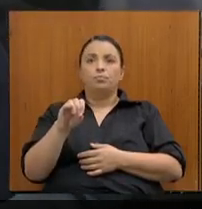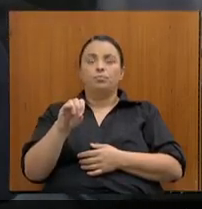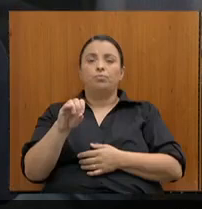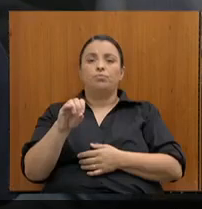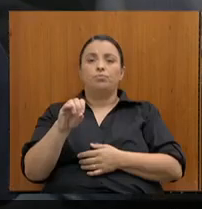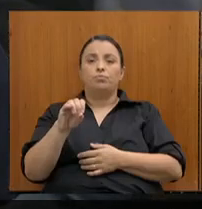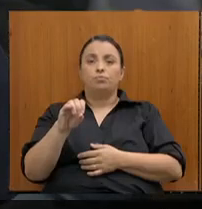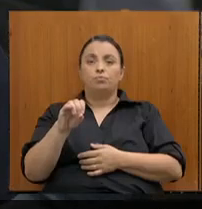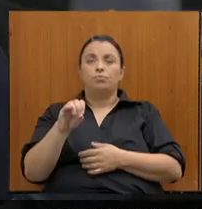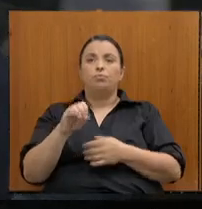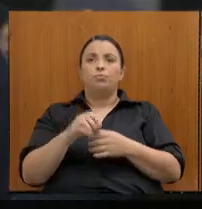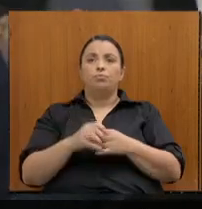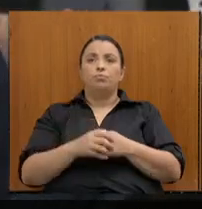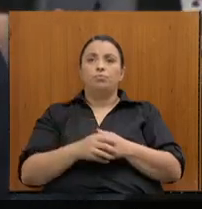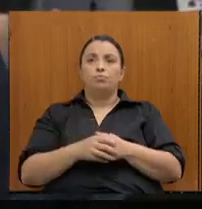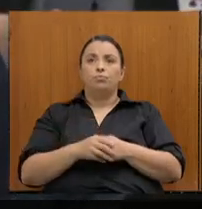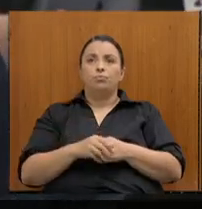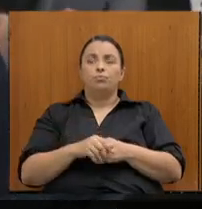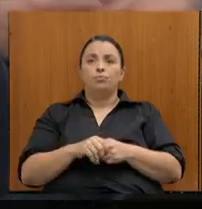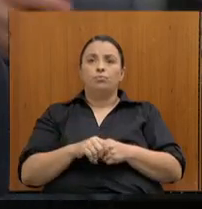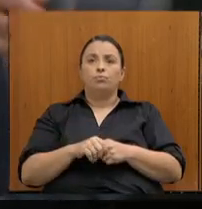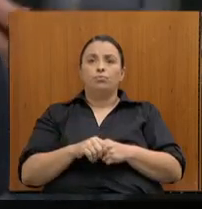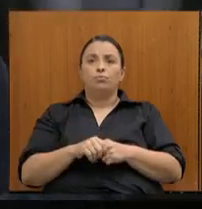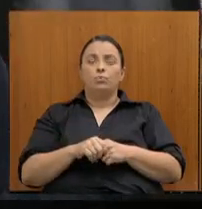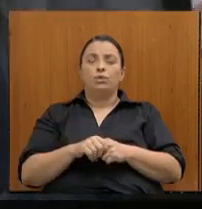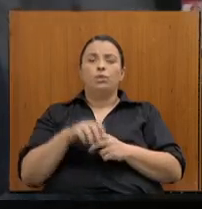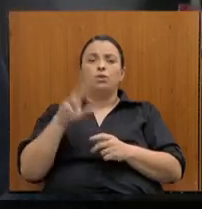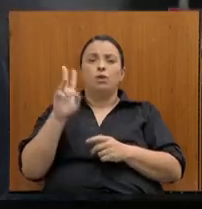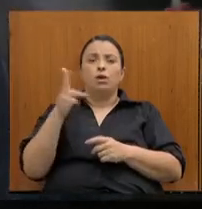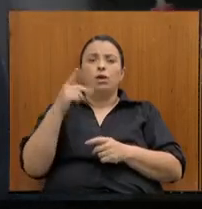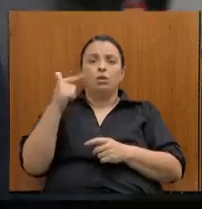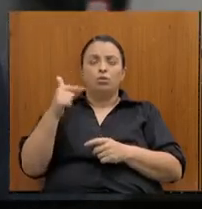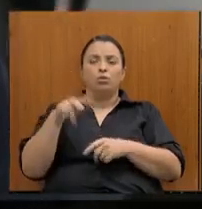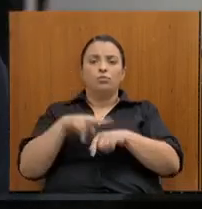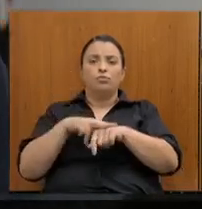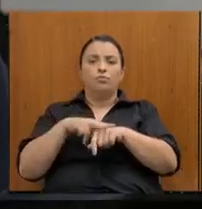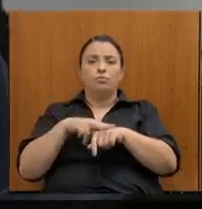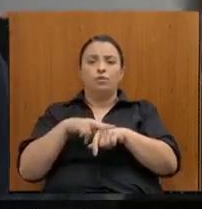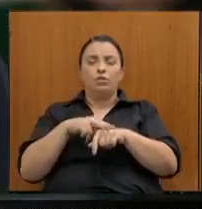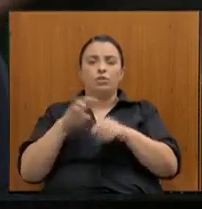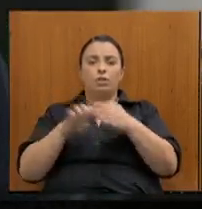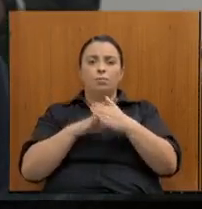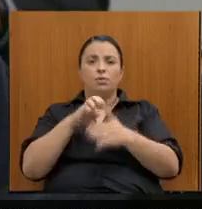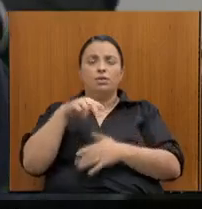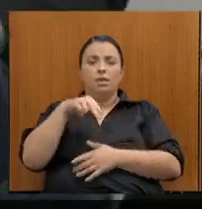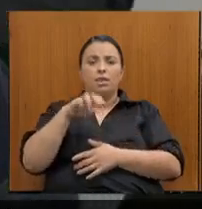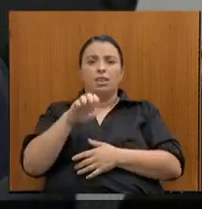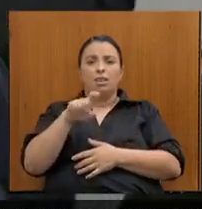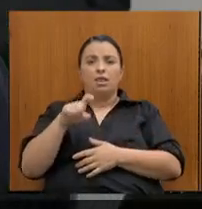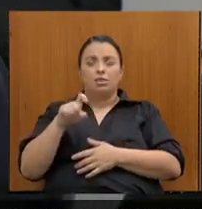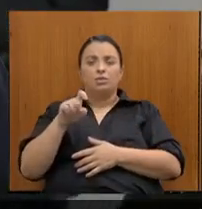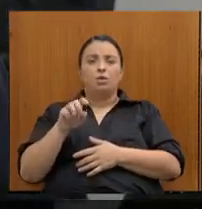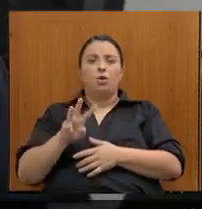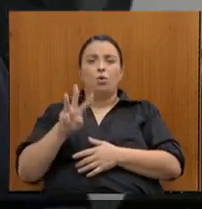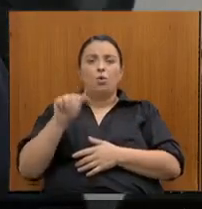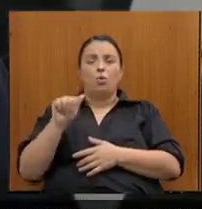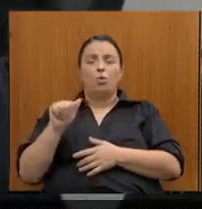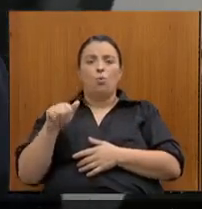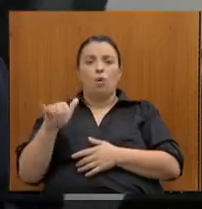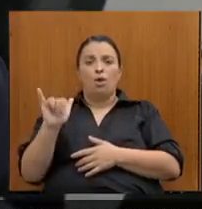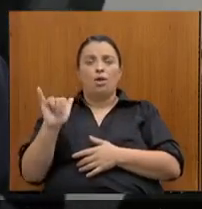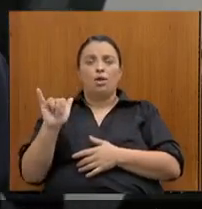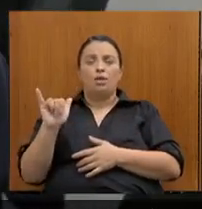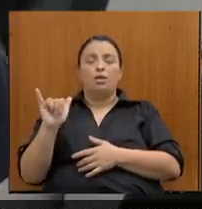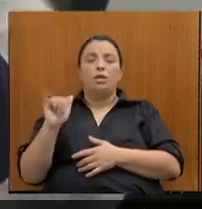Oi Rebeca de hidrogênio verde da next Way representando do mar Shell